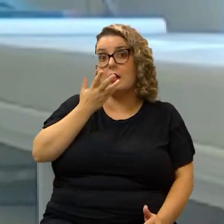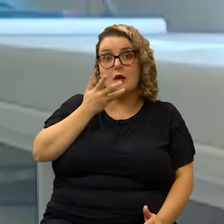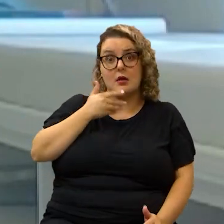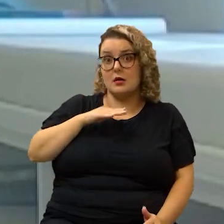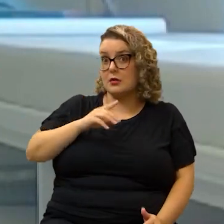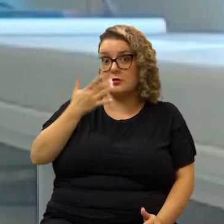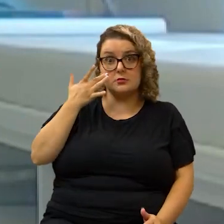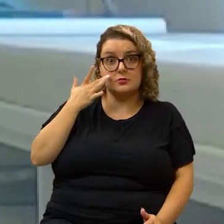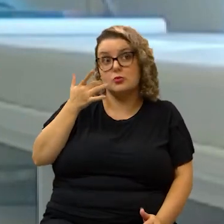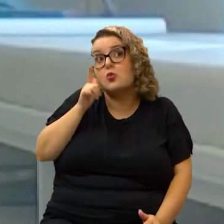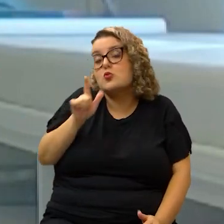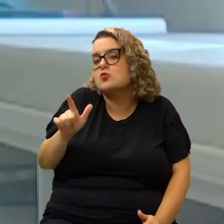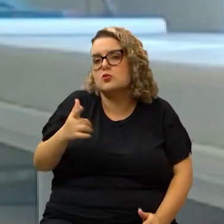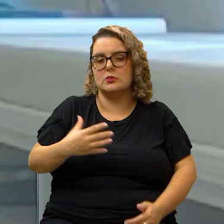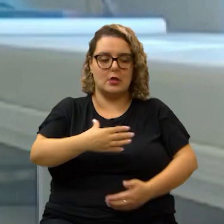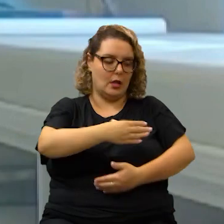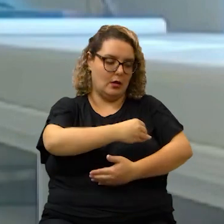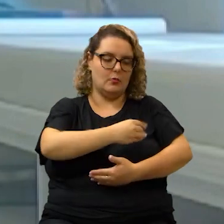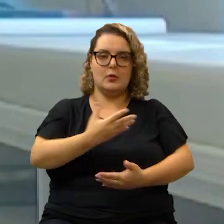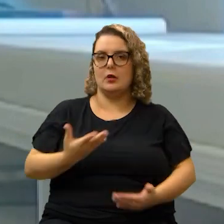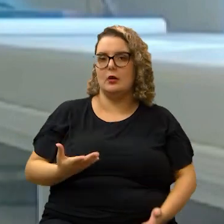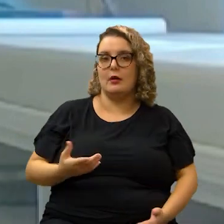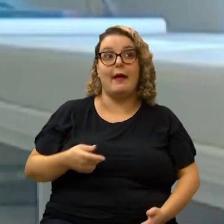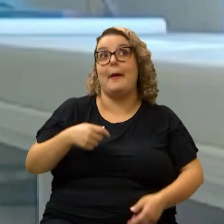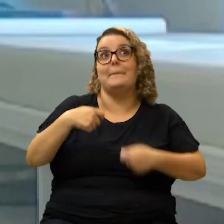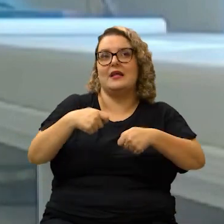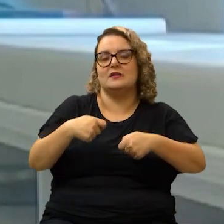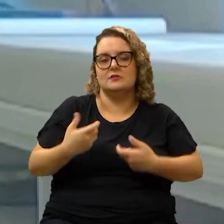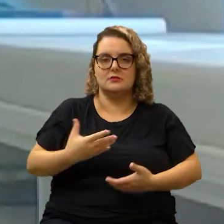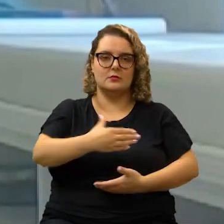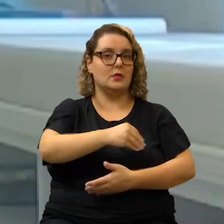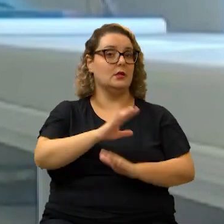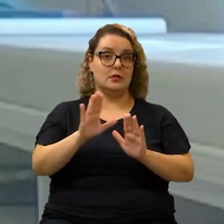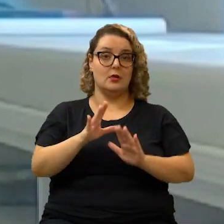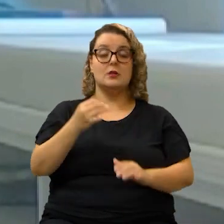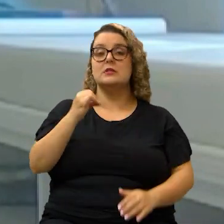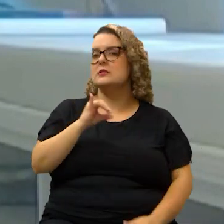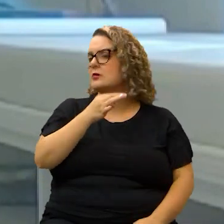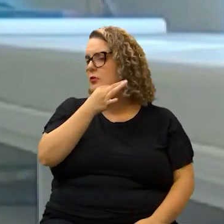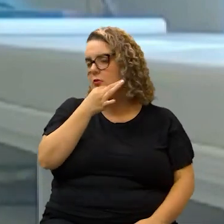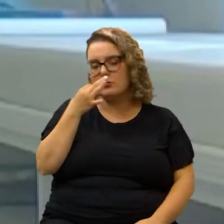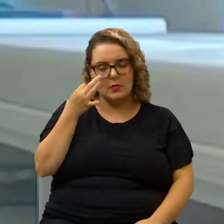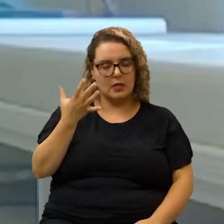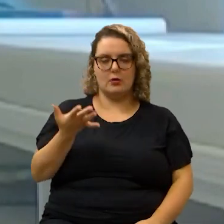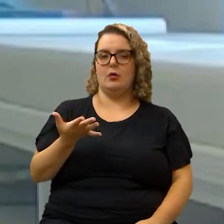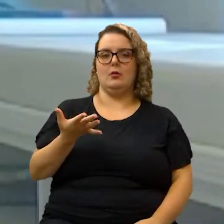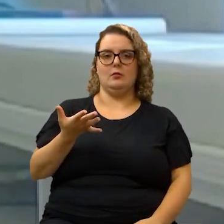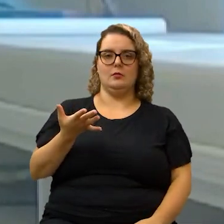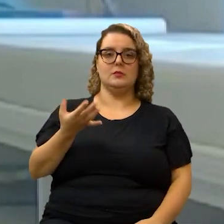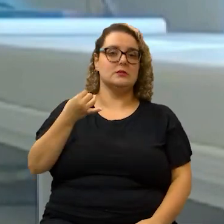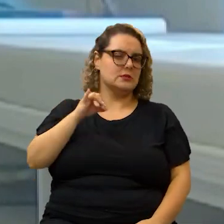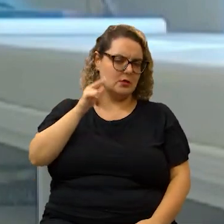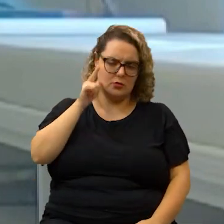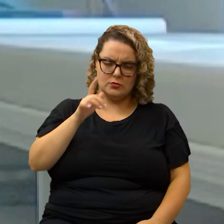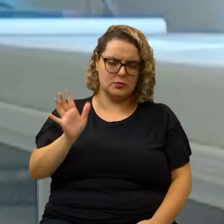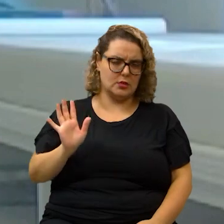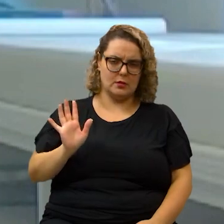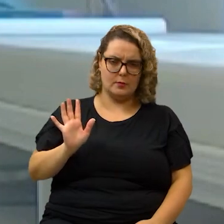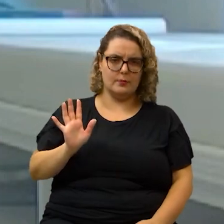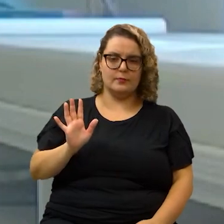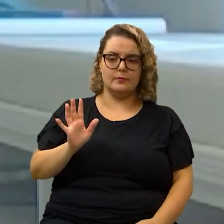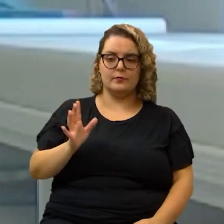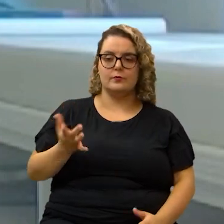mamar, não, se der, ótimo. Então, assim, um campeamento de cordão um pouco mais tardio, quando ele para